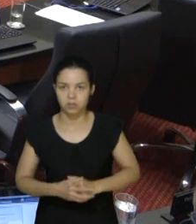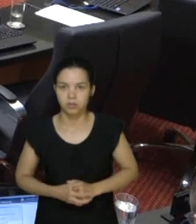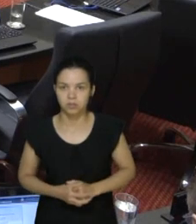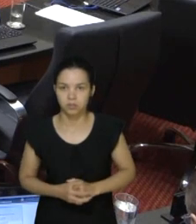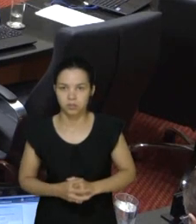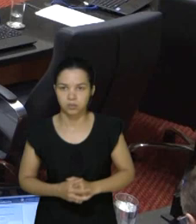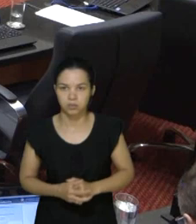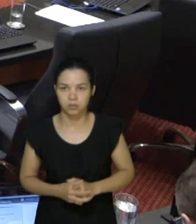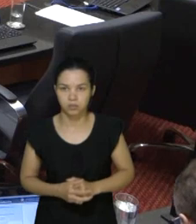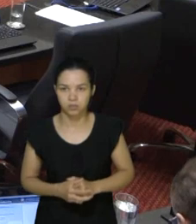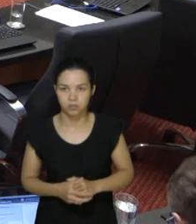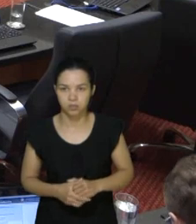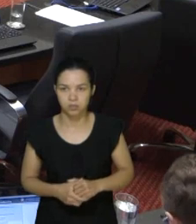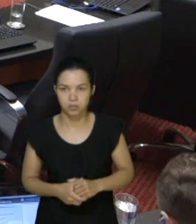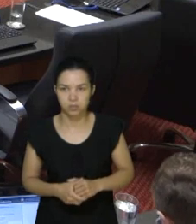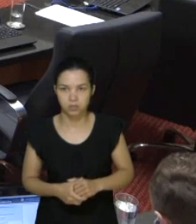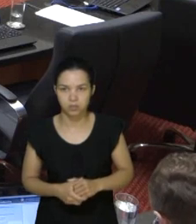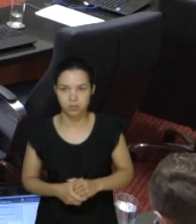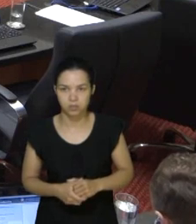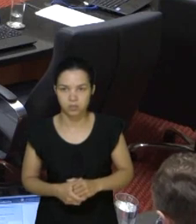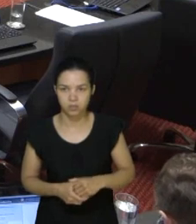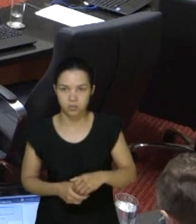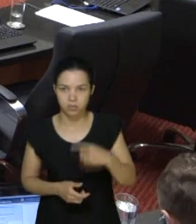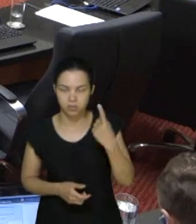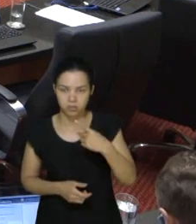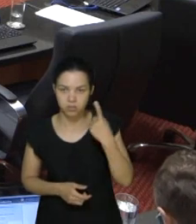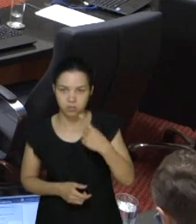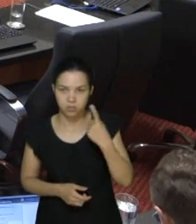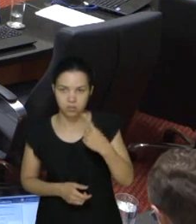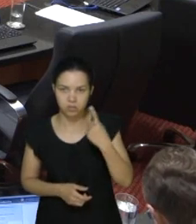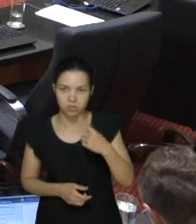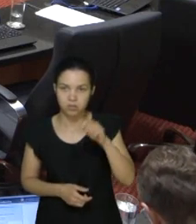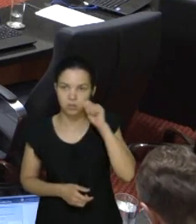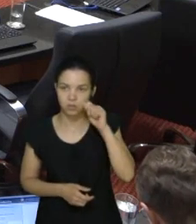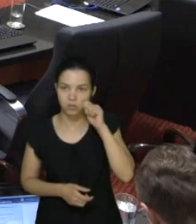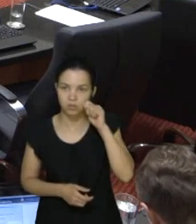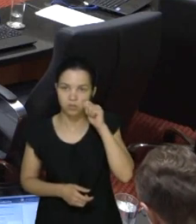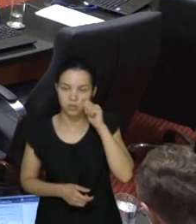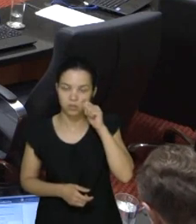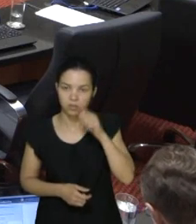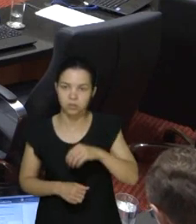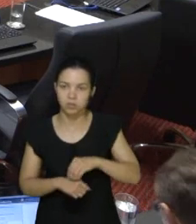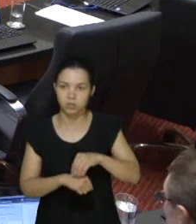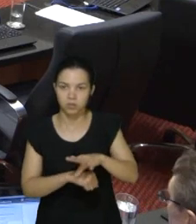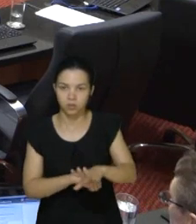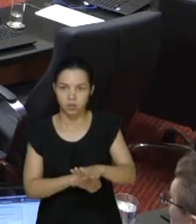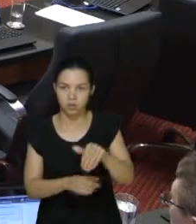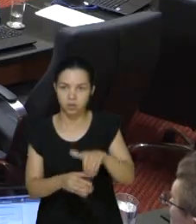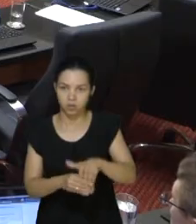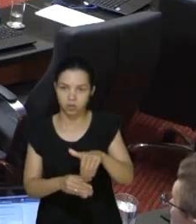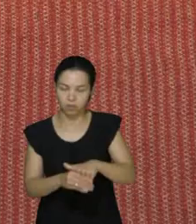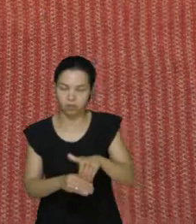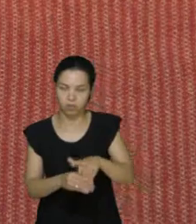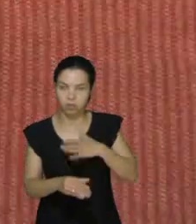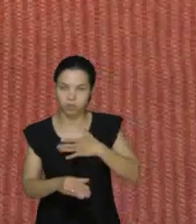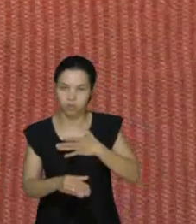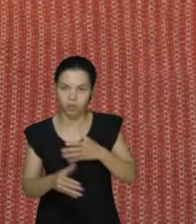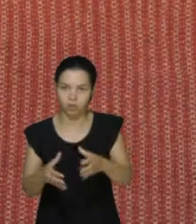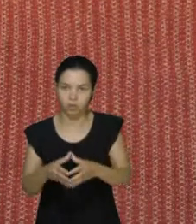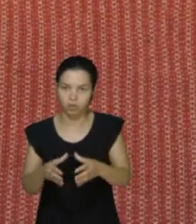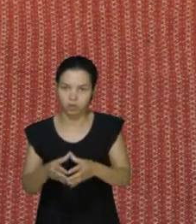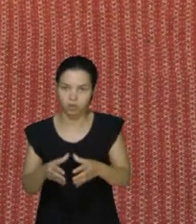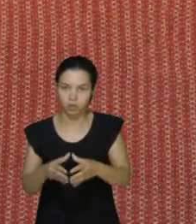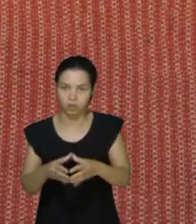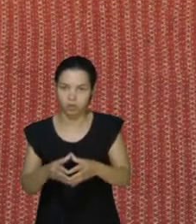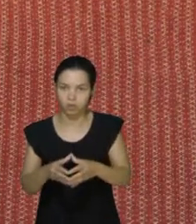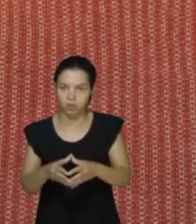Deputada Ana Campagnolo. Obrigada, senhor presidente. Apenas para orientar voto da minha bancada e também para esclarecer aos senhores deputados,